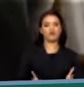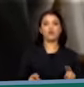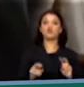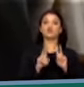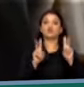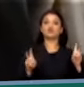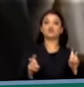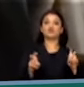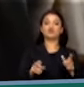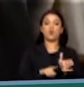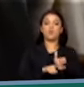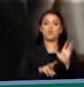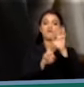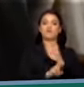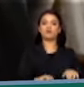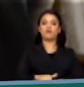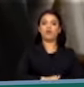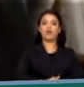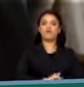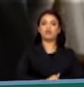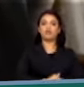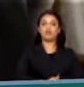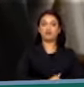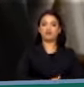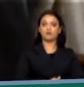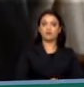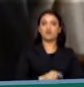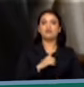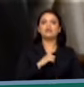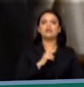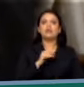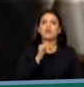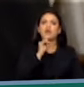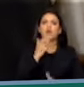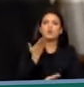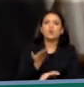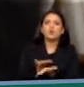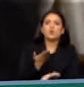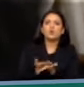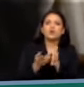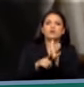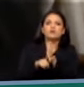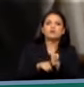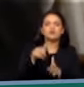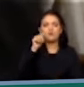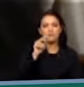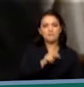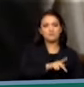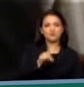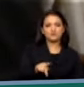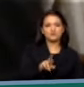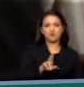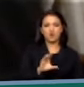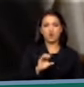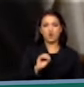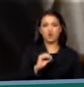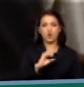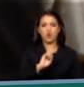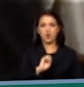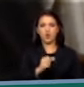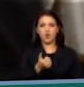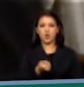operação Lava Jato. Há, por exemplo, um estudo da professora Rosa